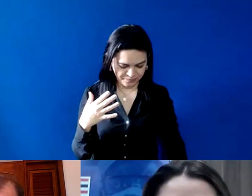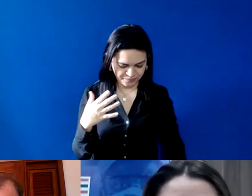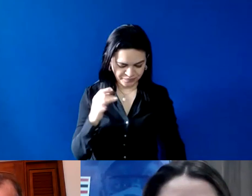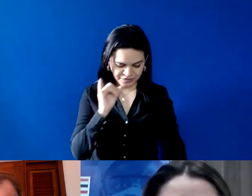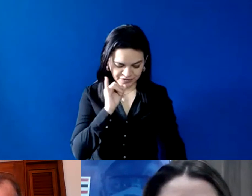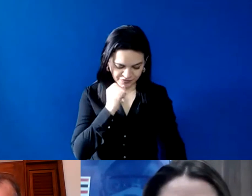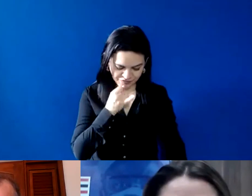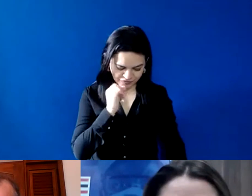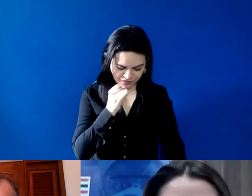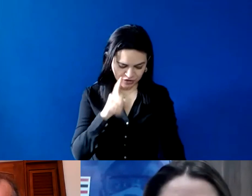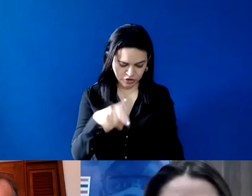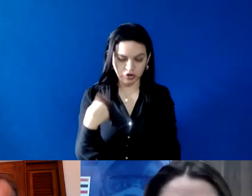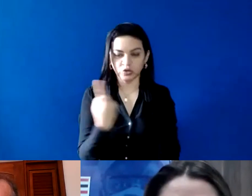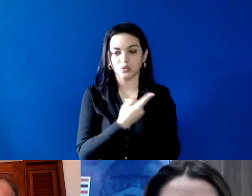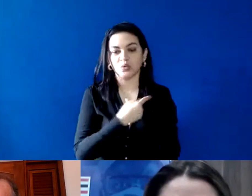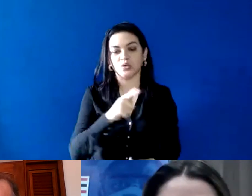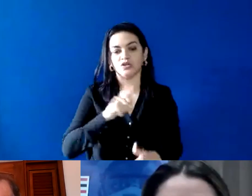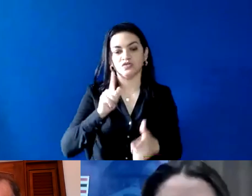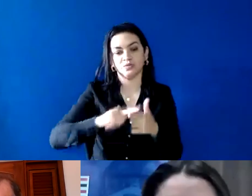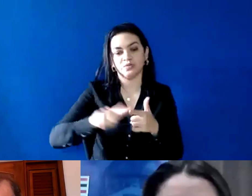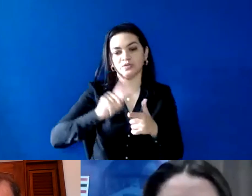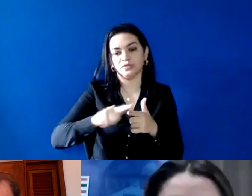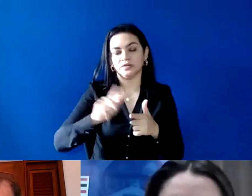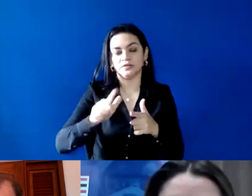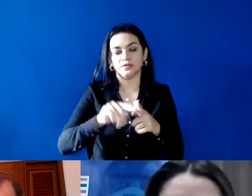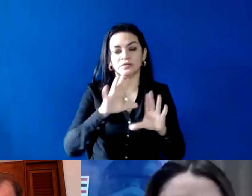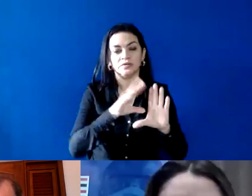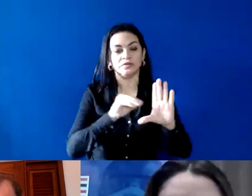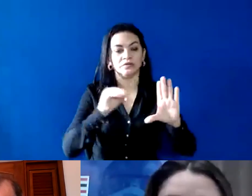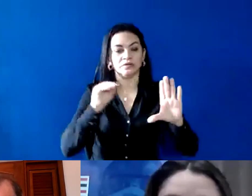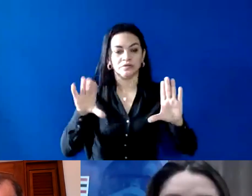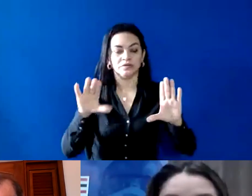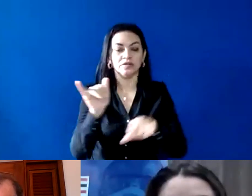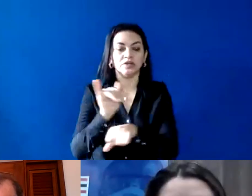Infelizmente, a gente teve um probleminha na transmissão para o